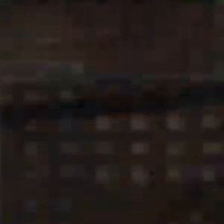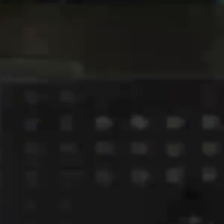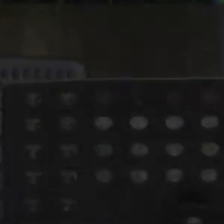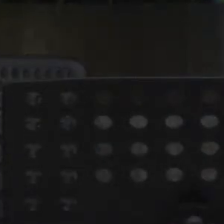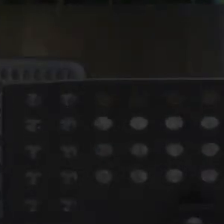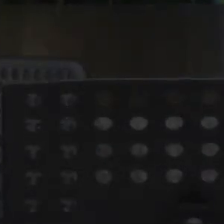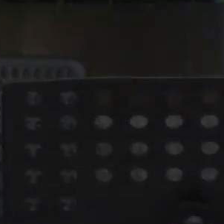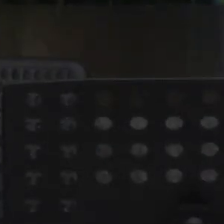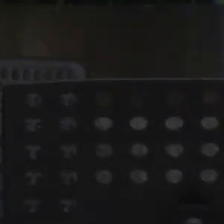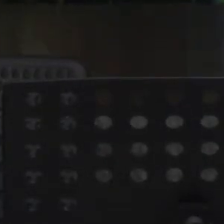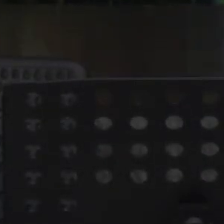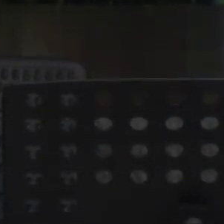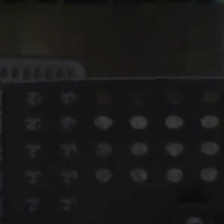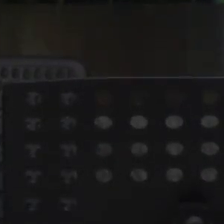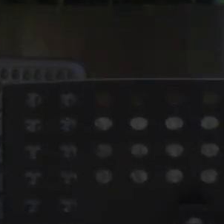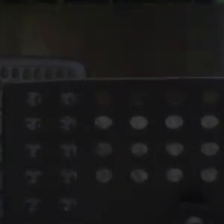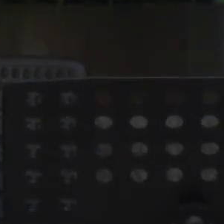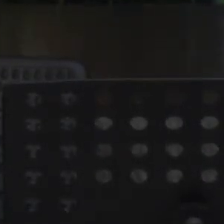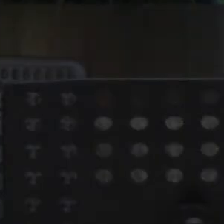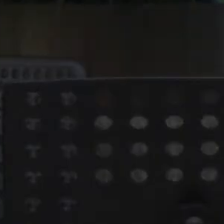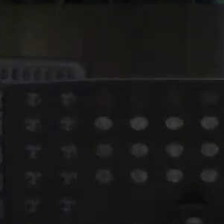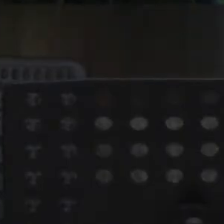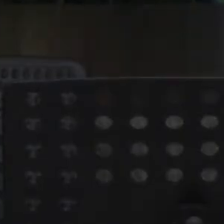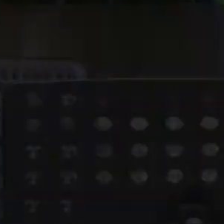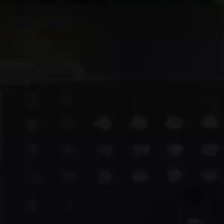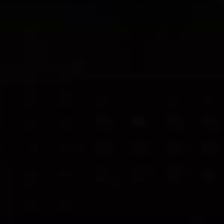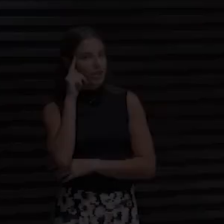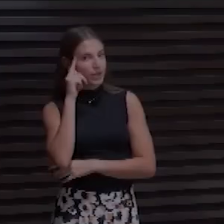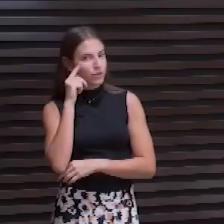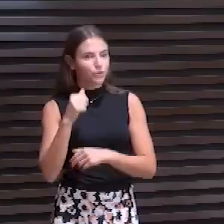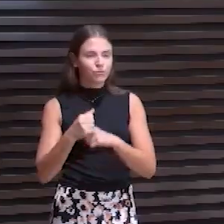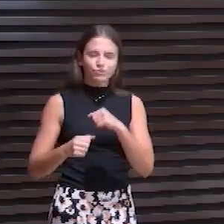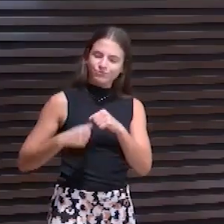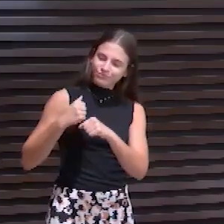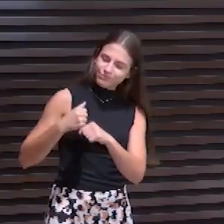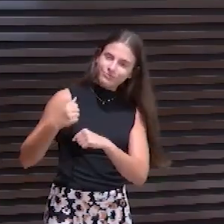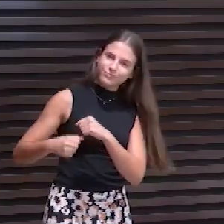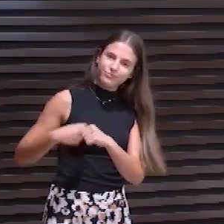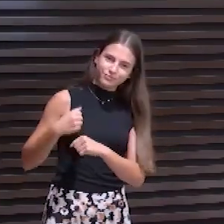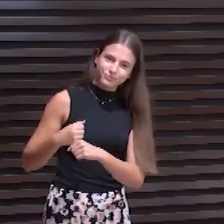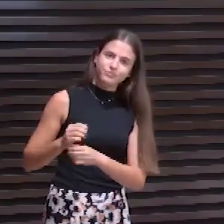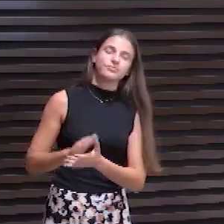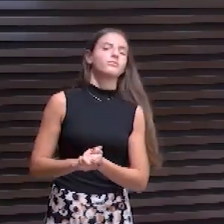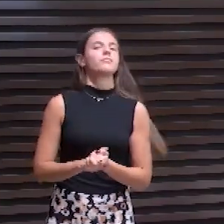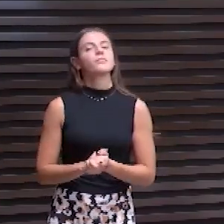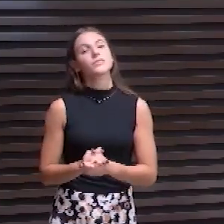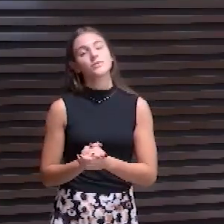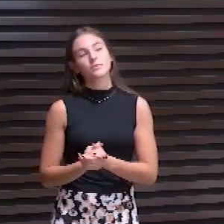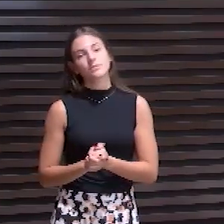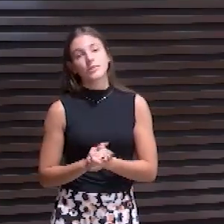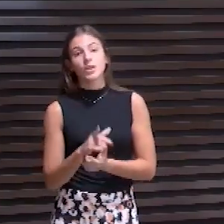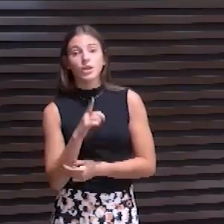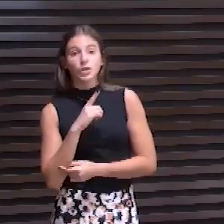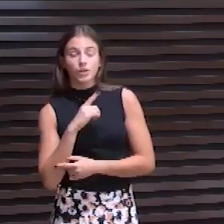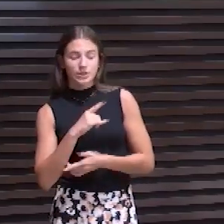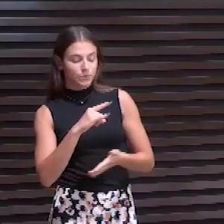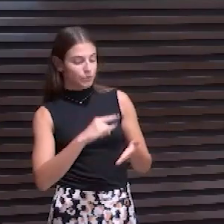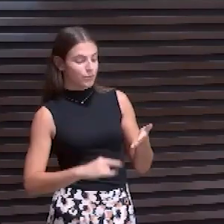Graça e paz, amados. Bom dia. Amados, nós temos o